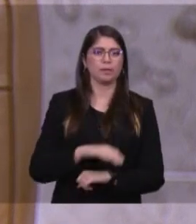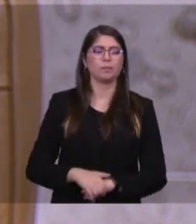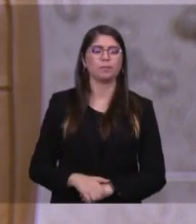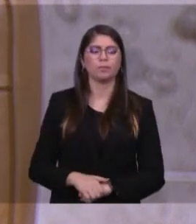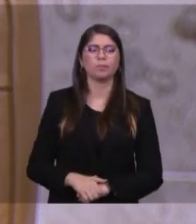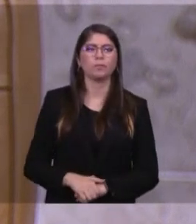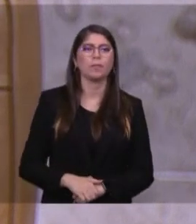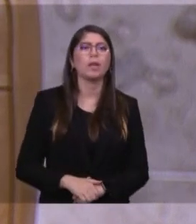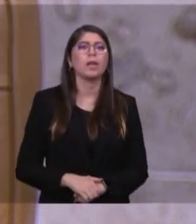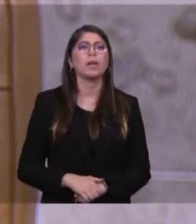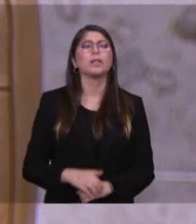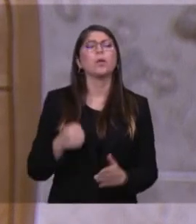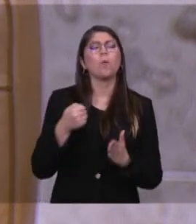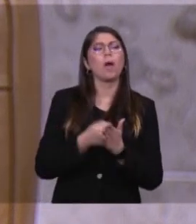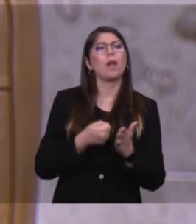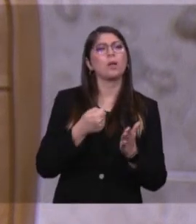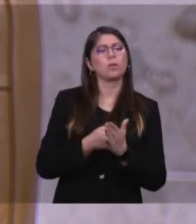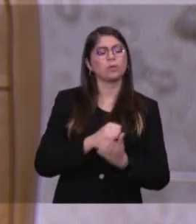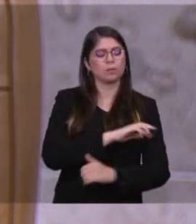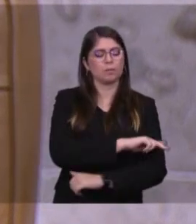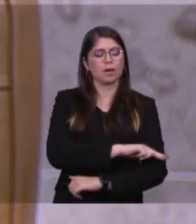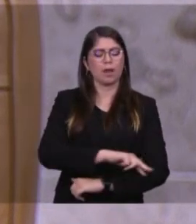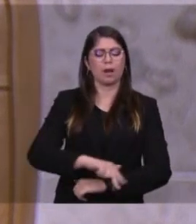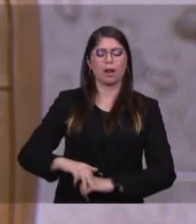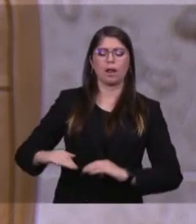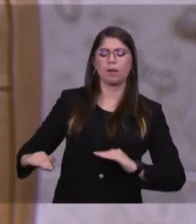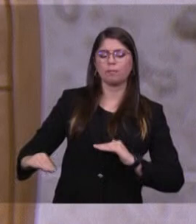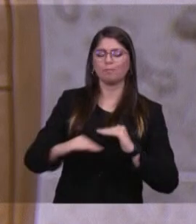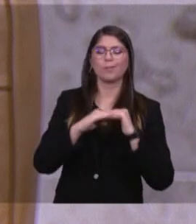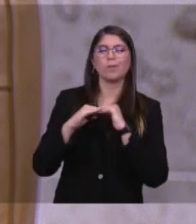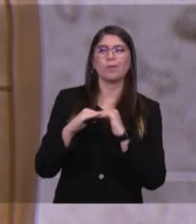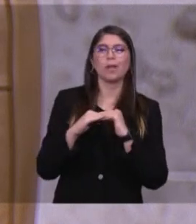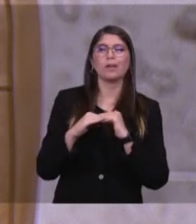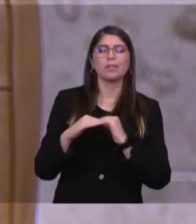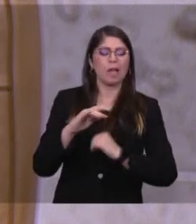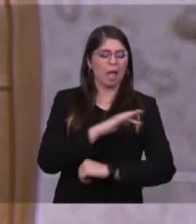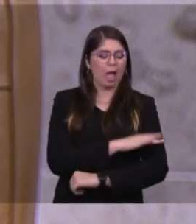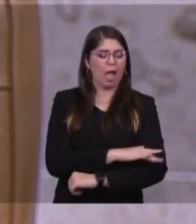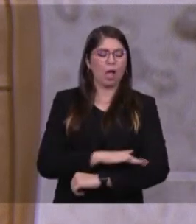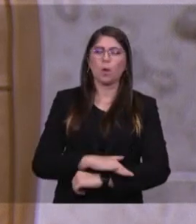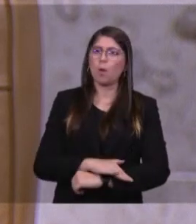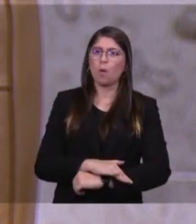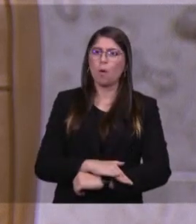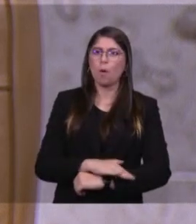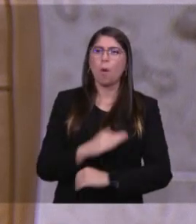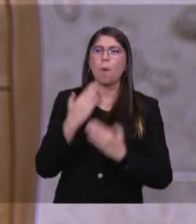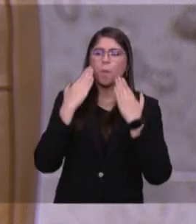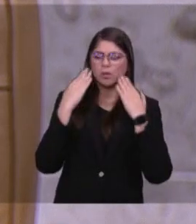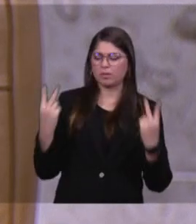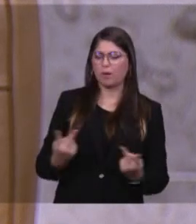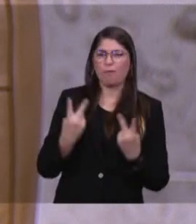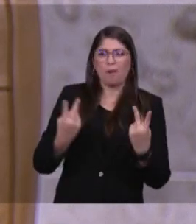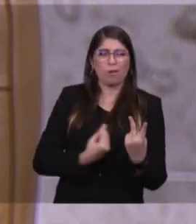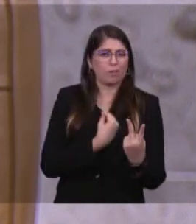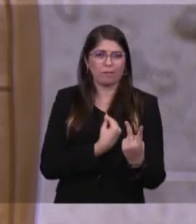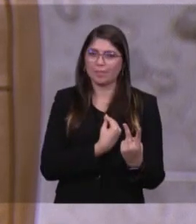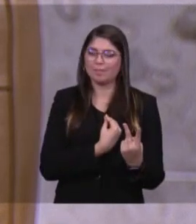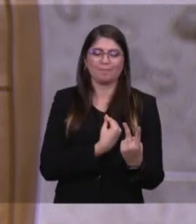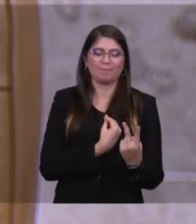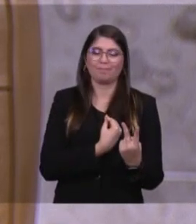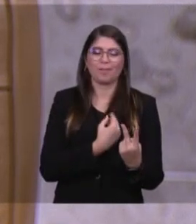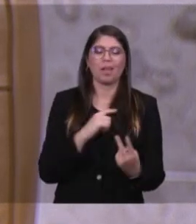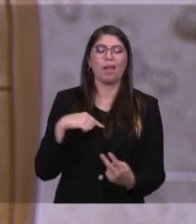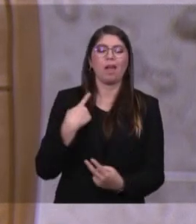A luta pela igualdade racial nos convida a reconhecer que a cor da pele não deve determinar o valor do indivíduo. É nosso